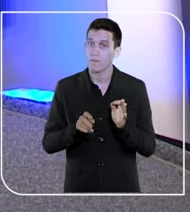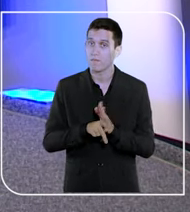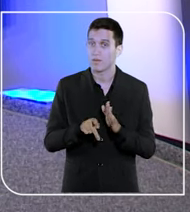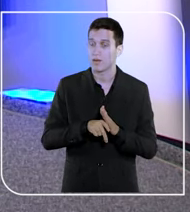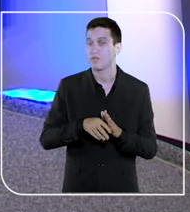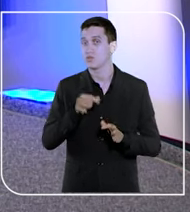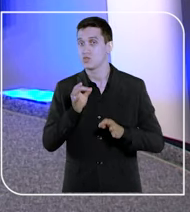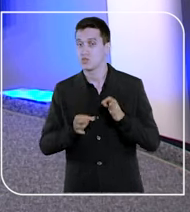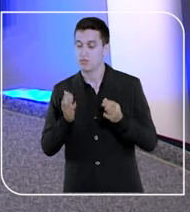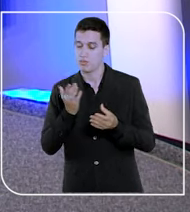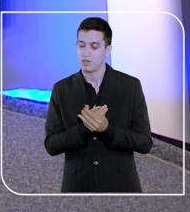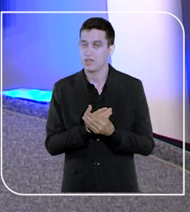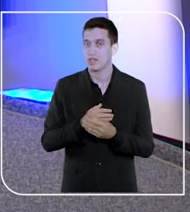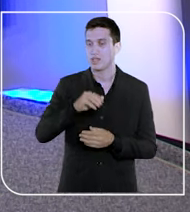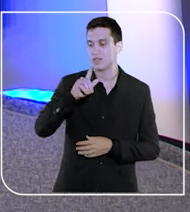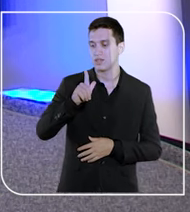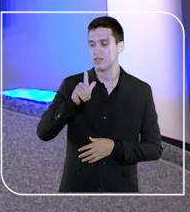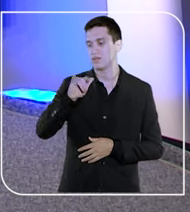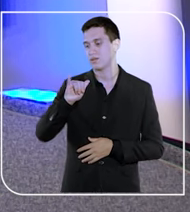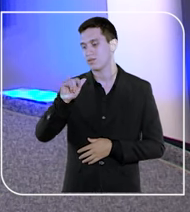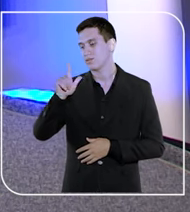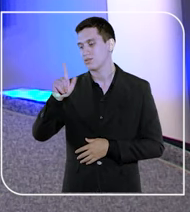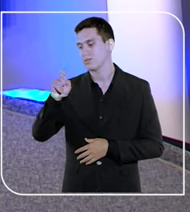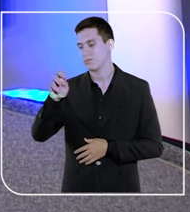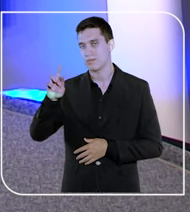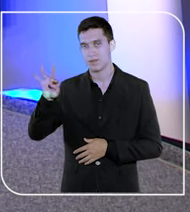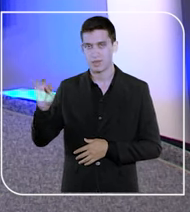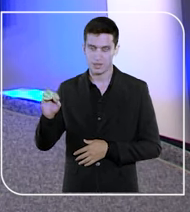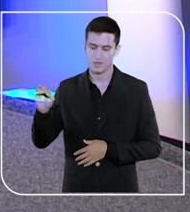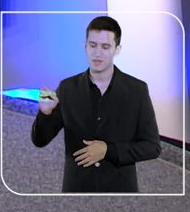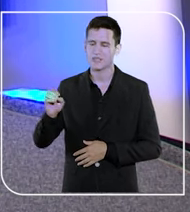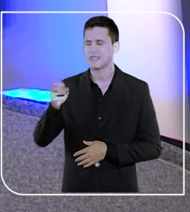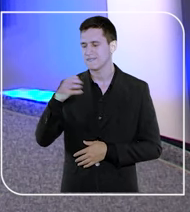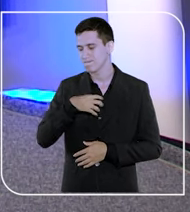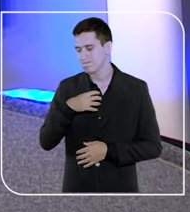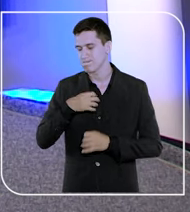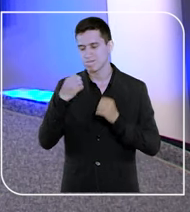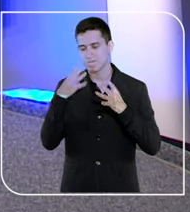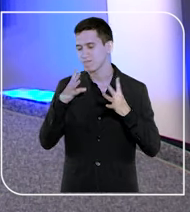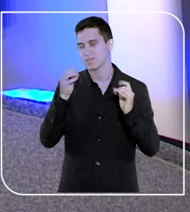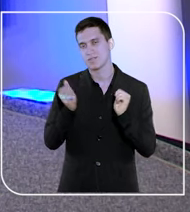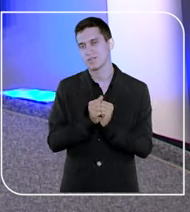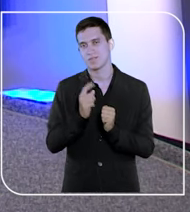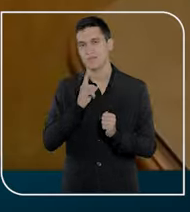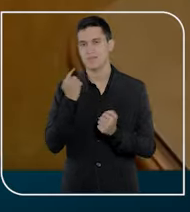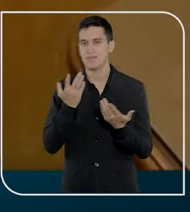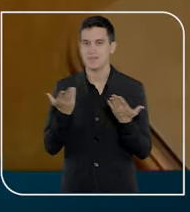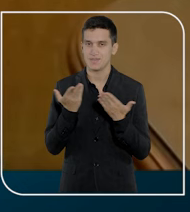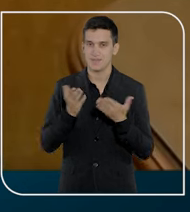jurídico, Gilberto Gomes Bruschi. Professor Gilberto, grande satisfação tê-lo aqui conosco.